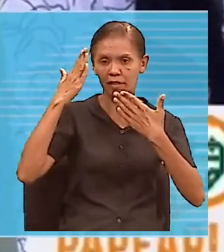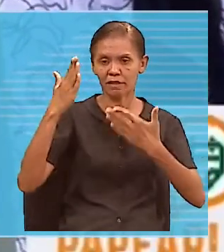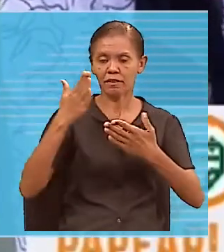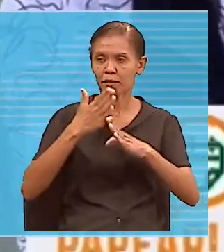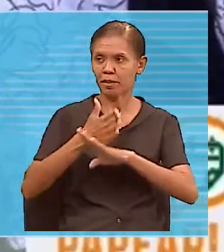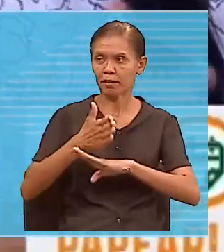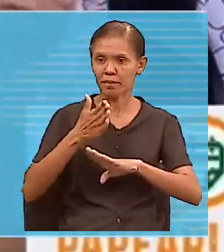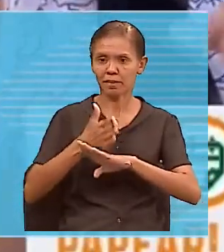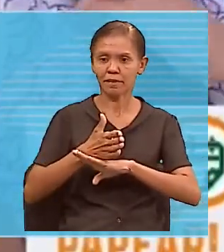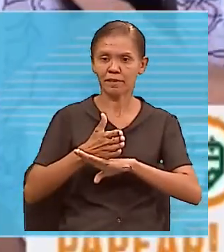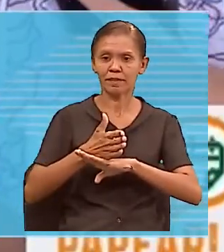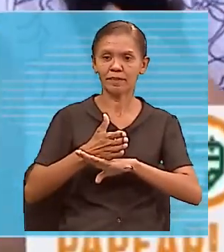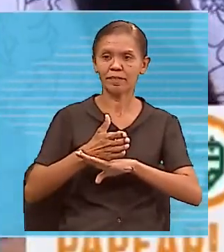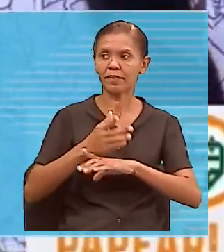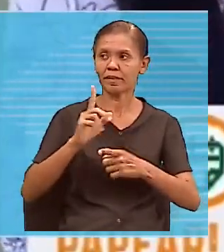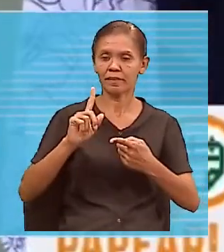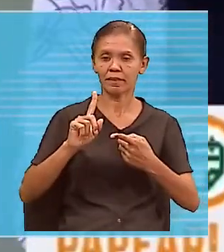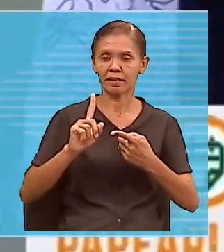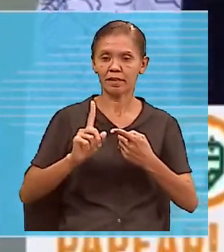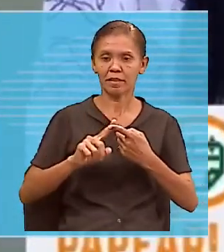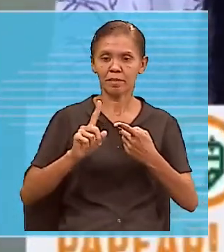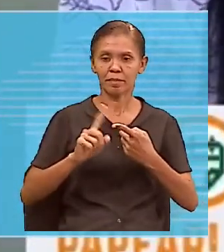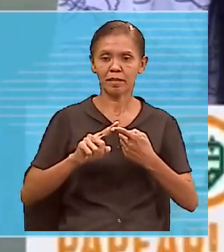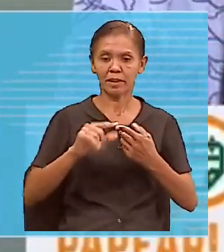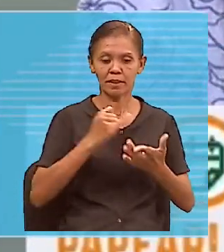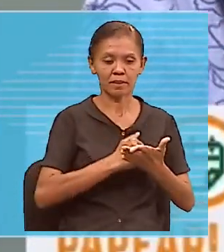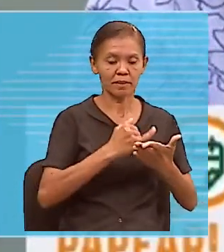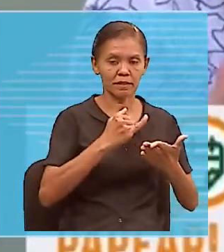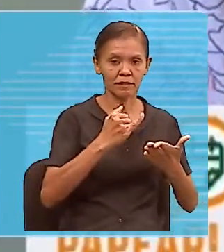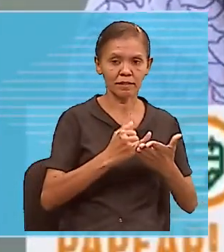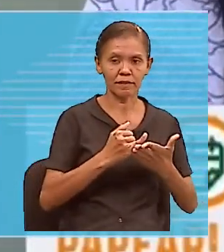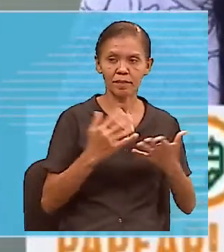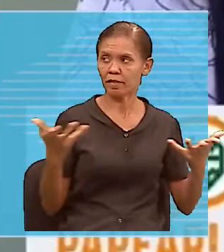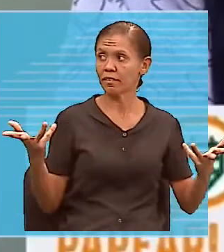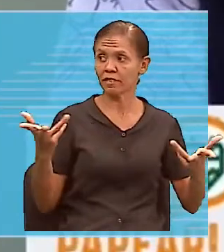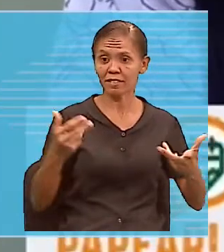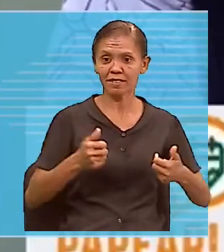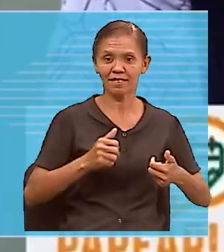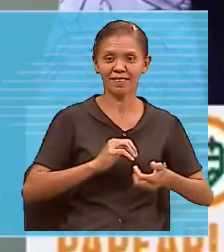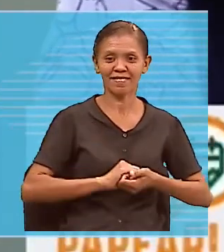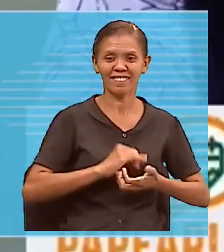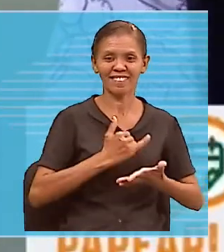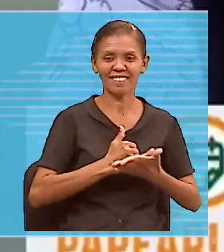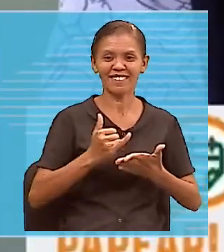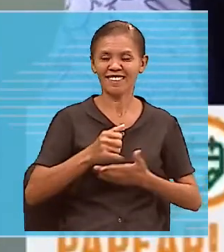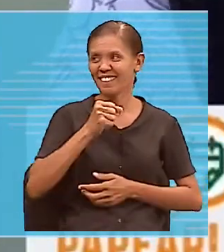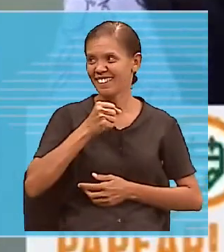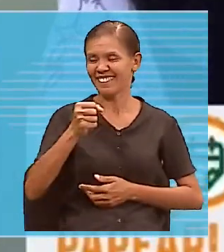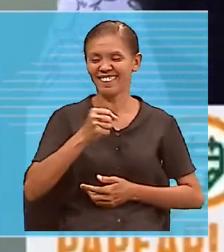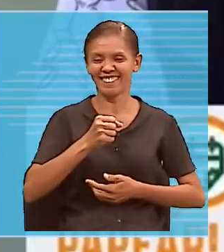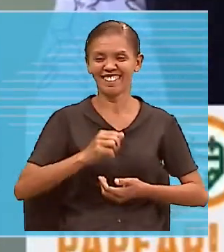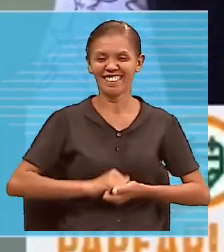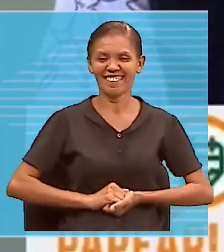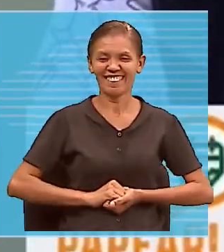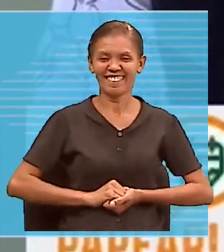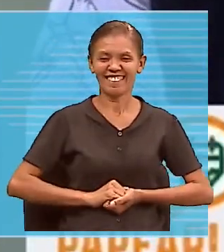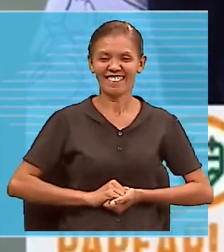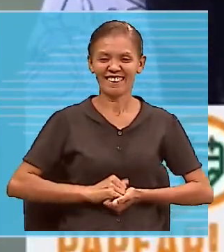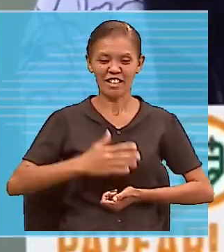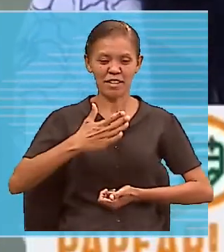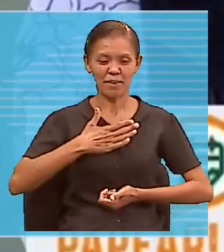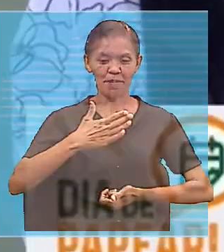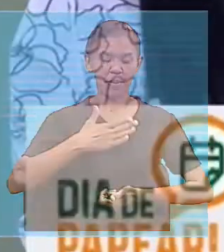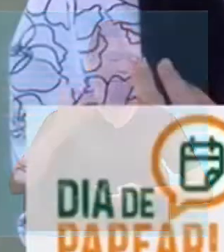começar a entrevista, quem dera que na minha época de ensino médio tivesse tido alunos com essa brilhante ideia,